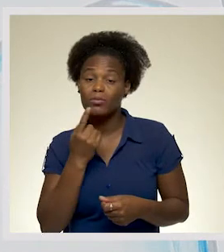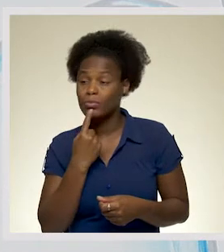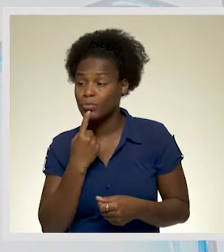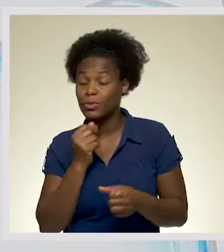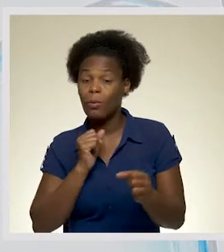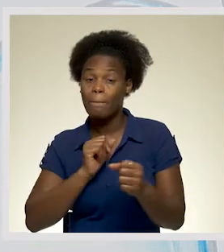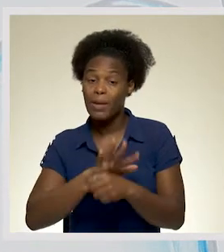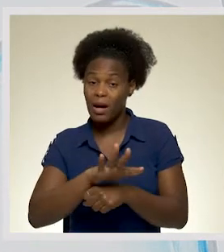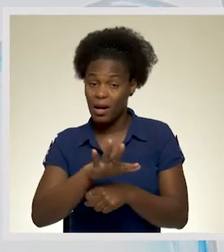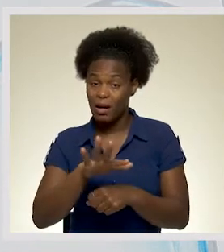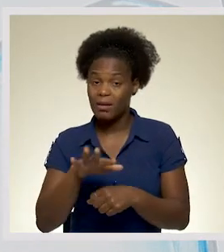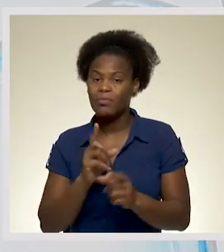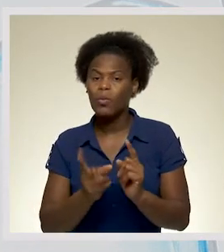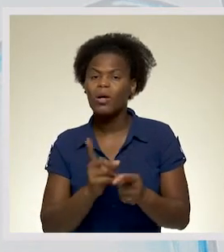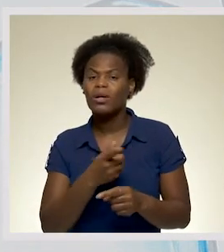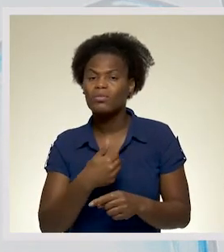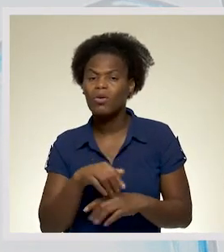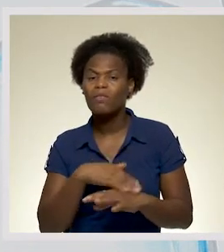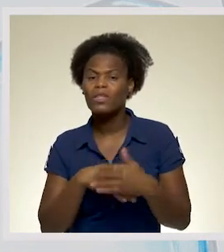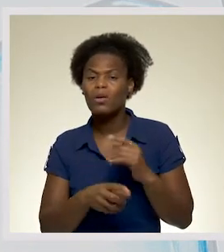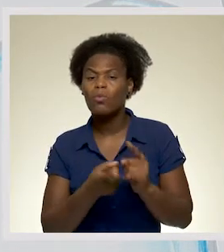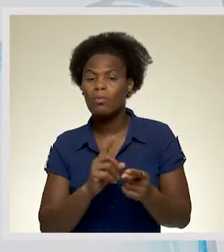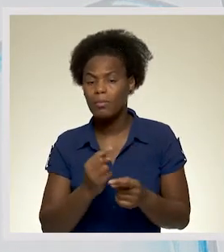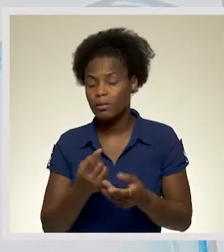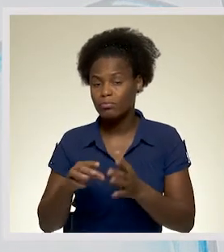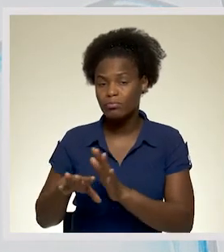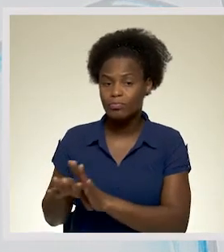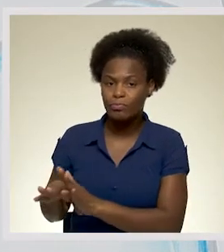mar. O que fazer para evitar?